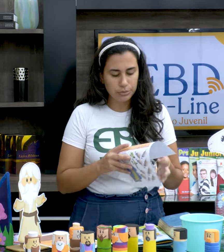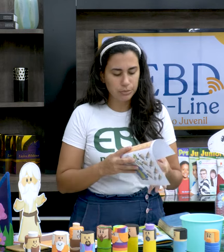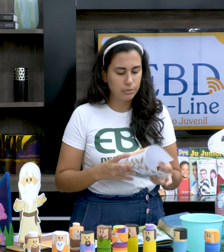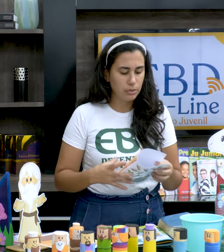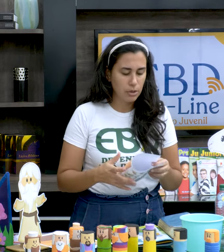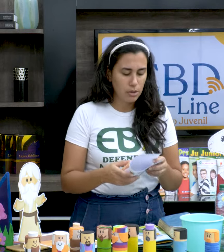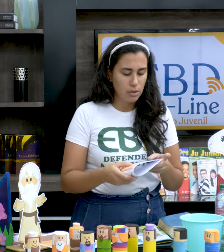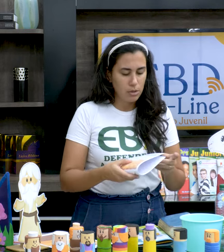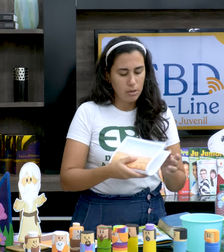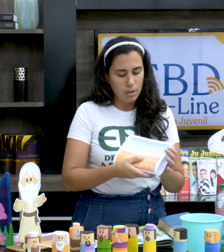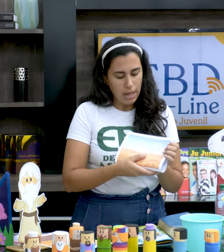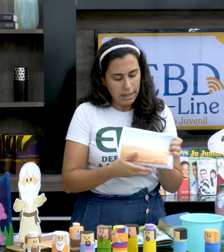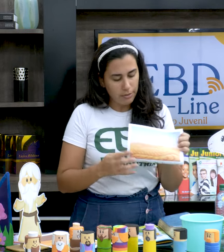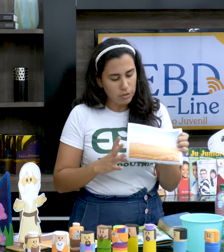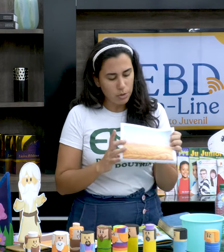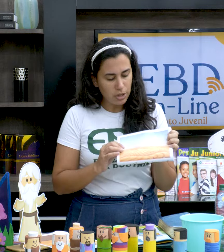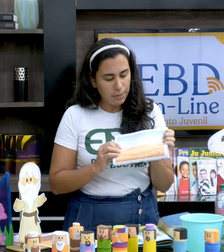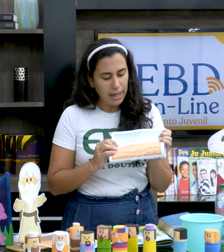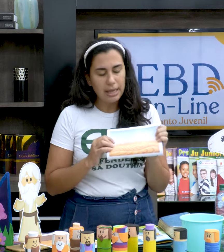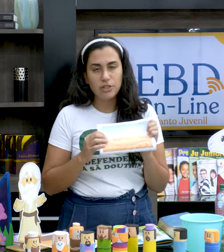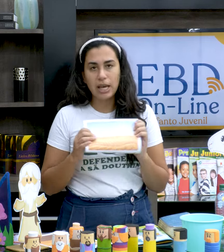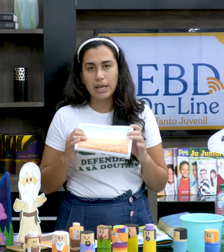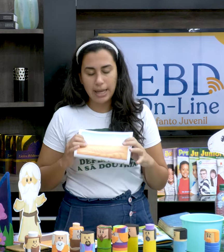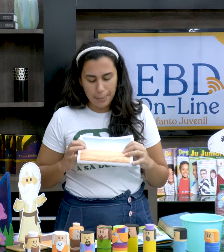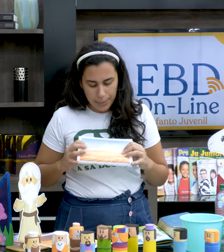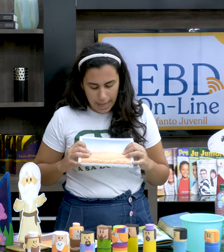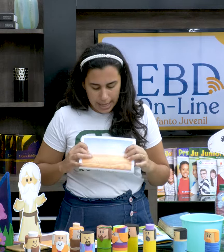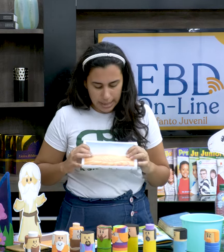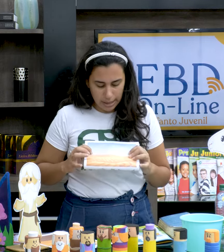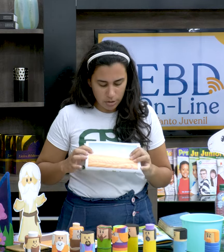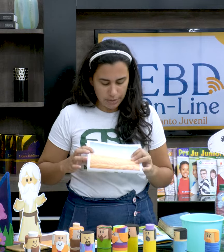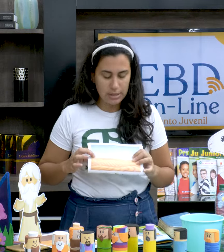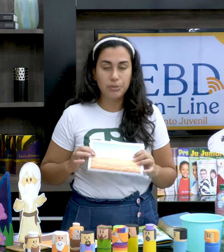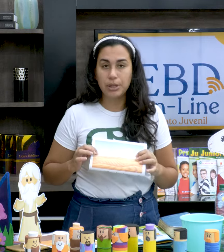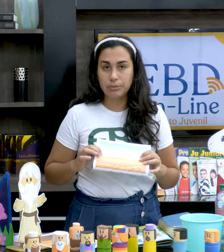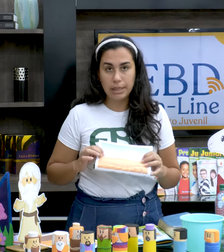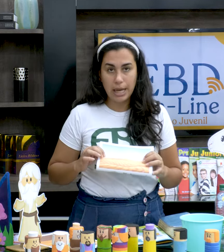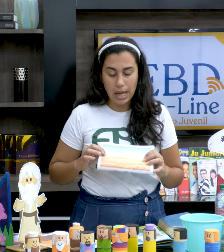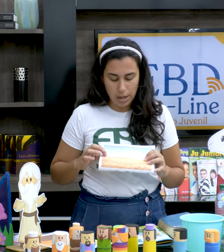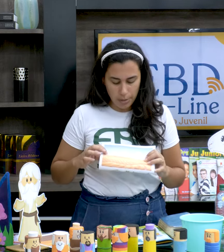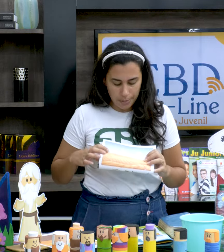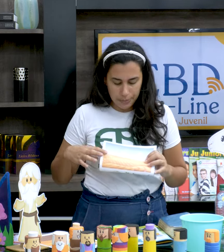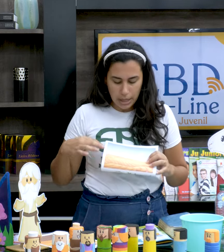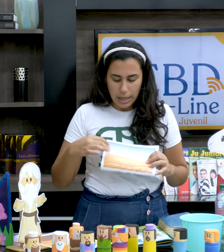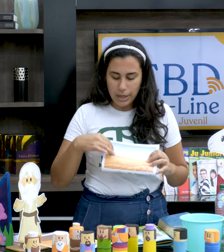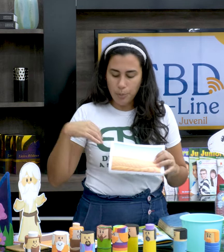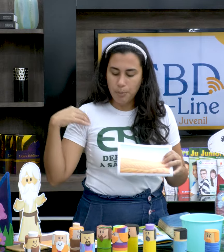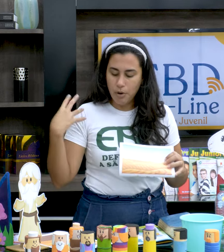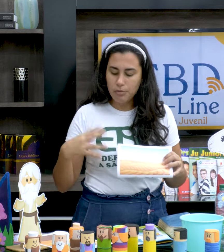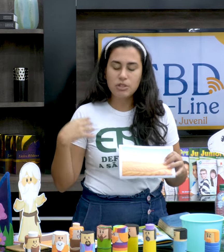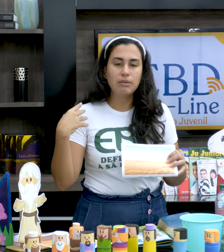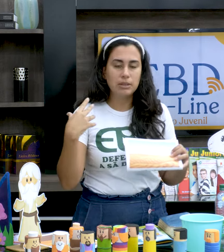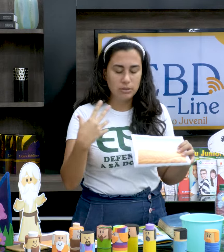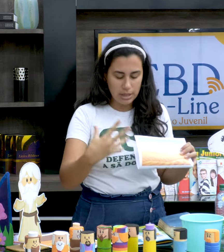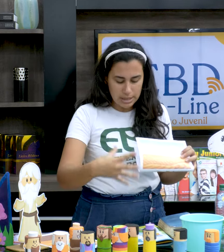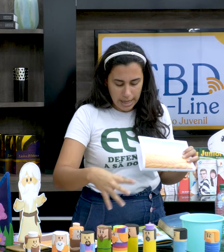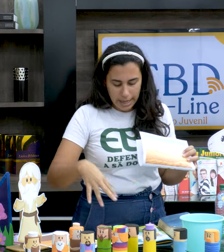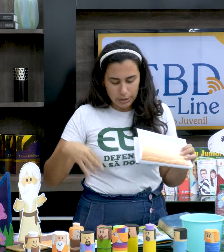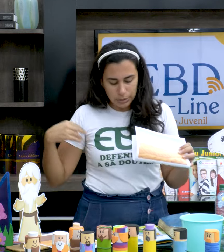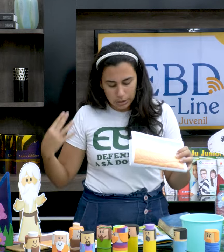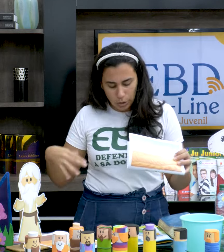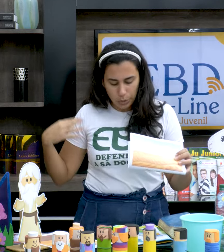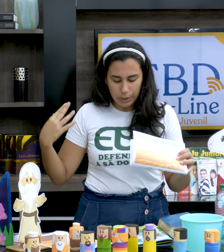deserto. Aqui vou mostrar para eles, que é que nem a praia, né? Que eu tava dizendo que não tem água. E o povo estava andando